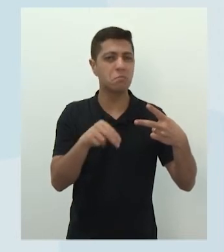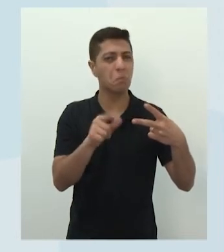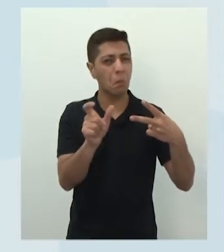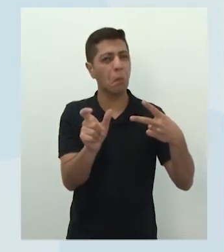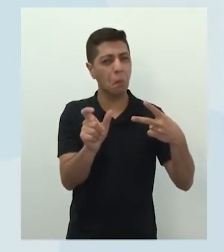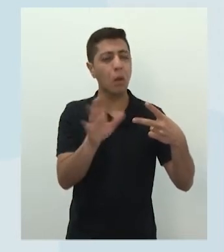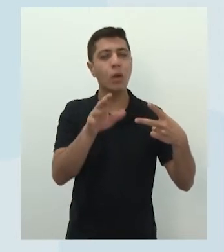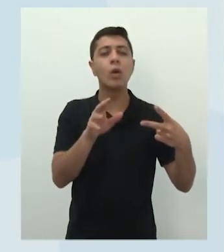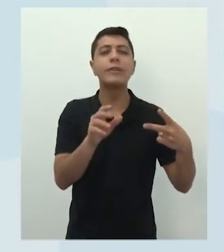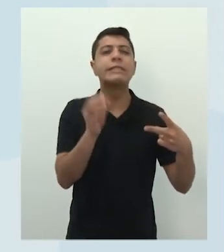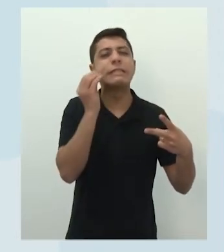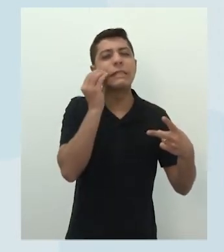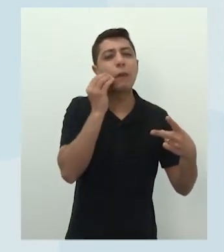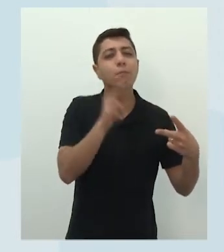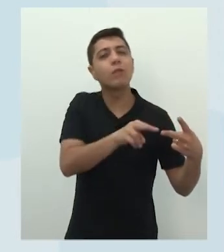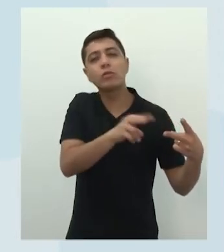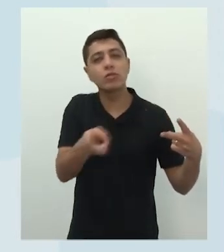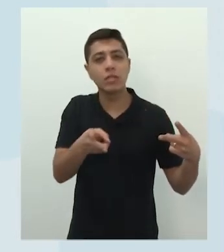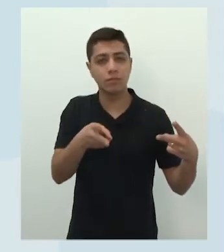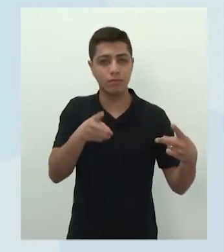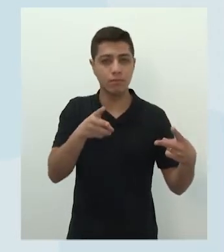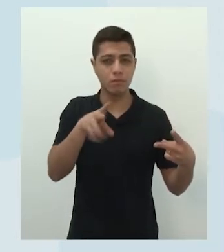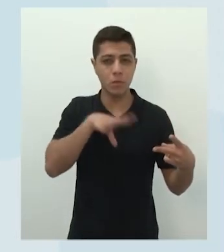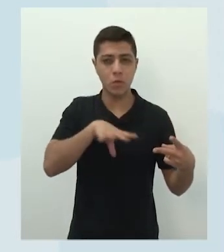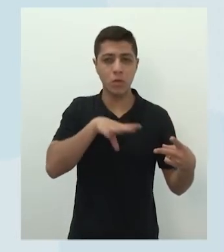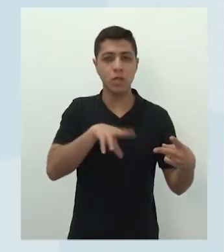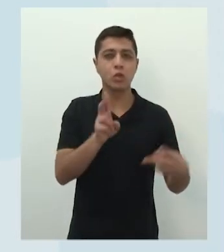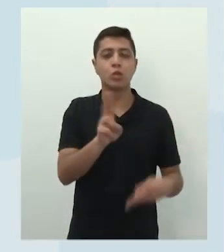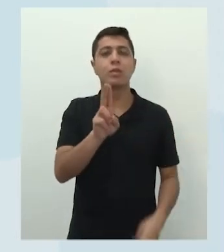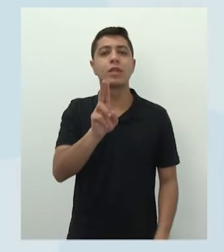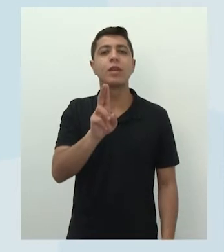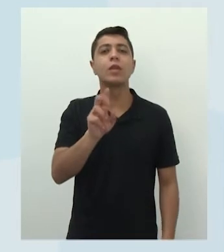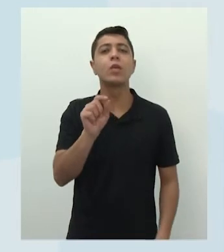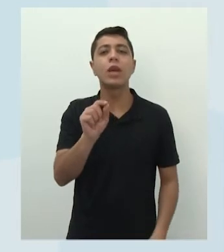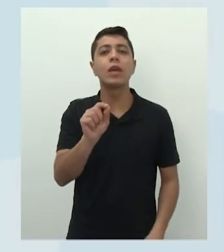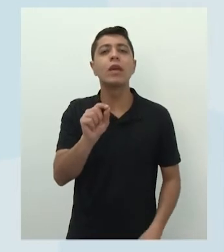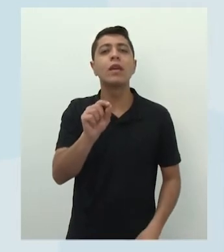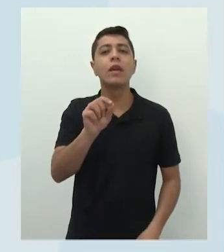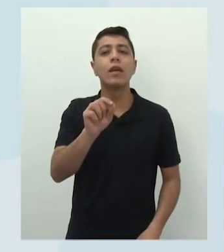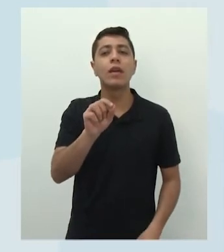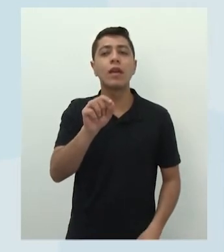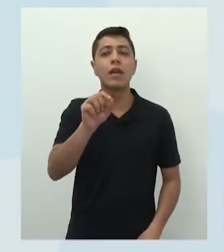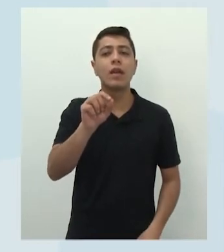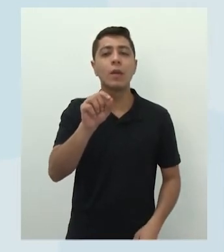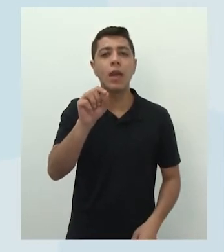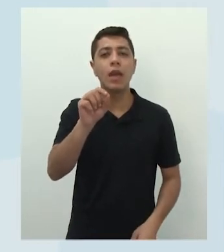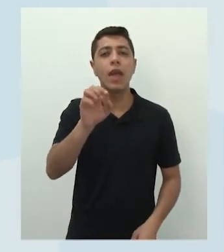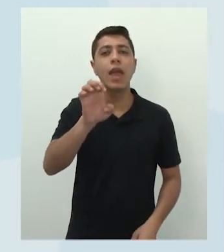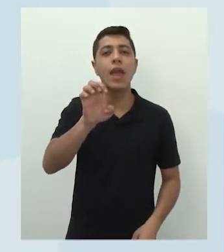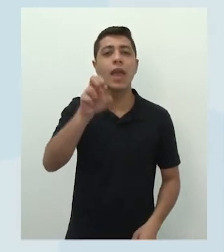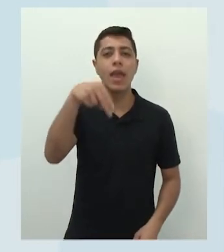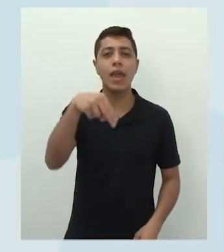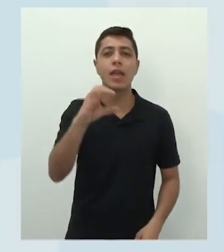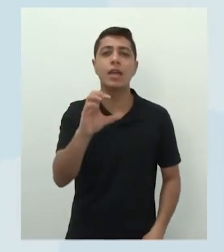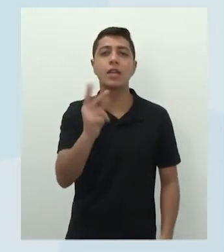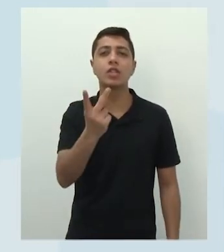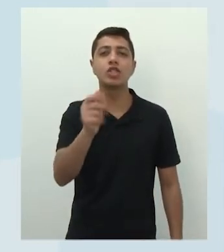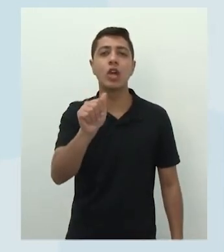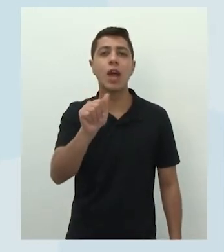as pessoas que você segue no Instagram, você naturalmente, isso é uma inteligência da rede,